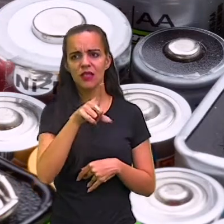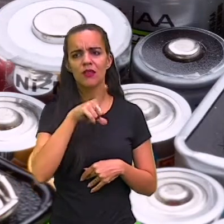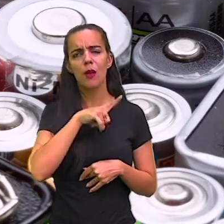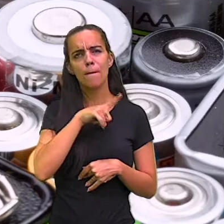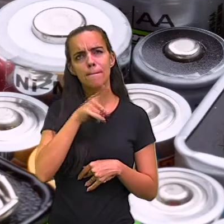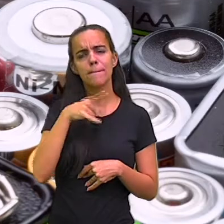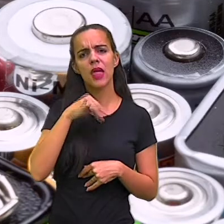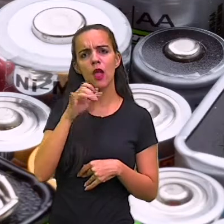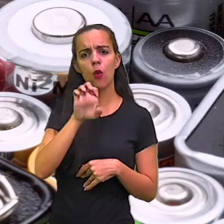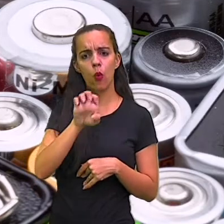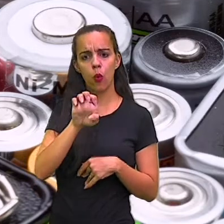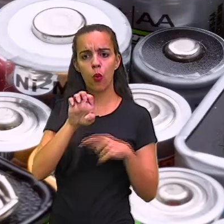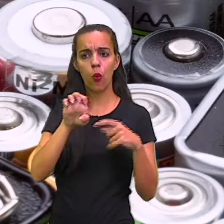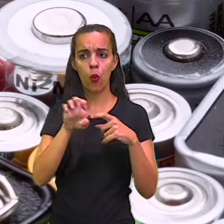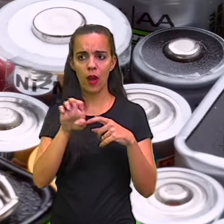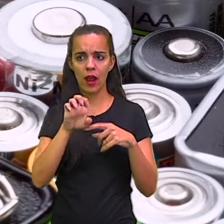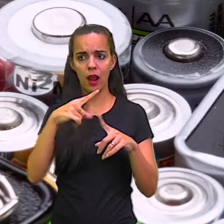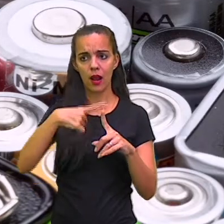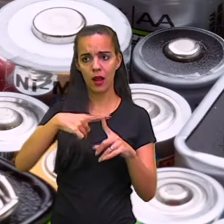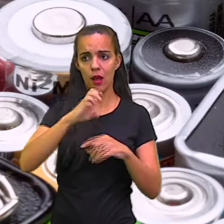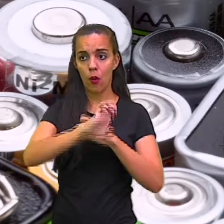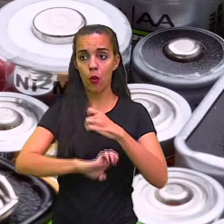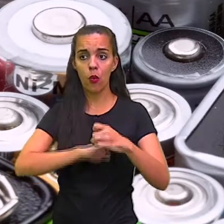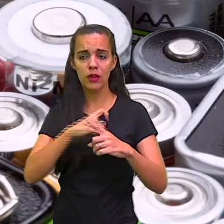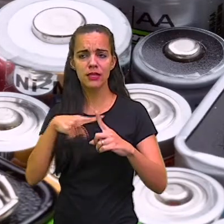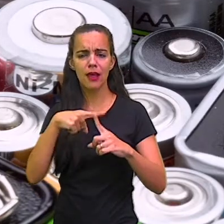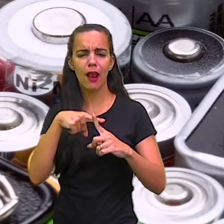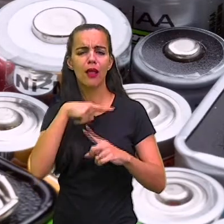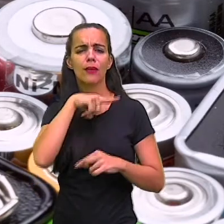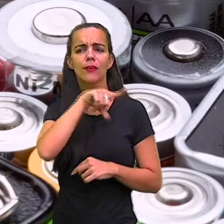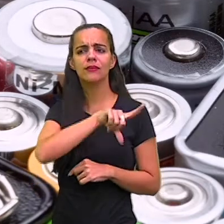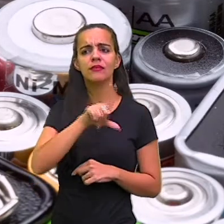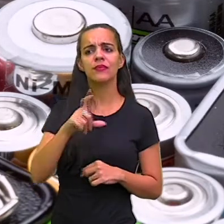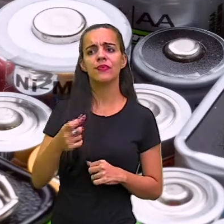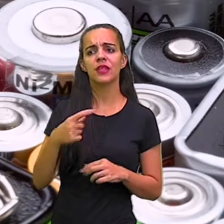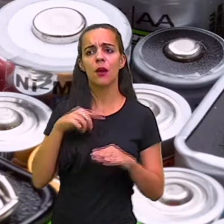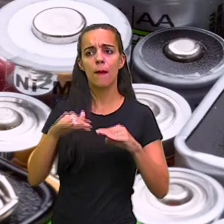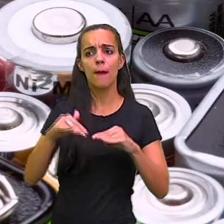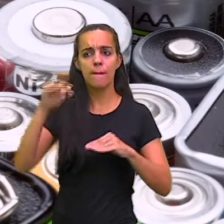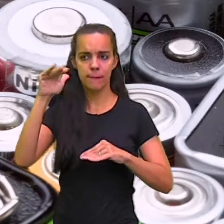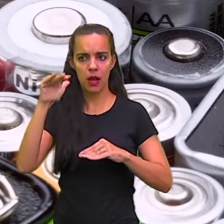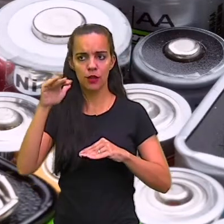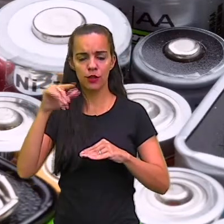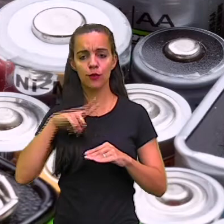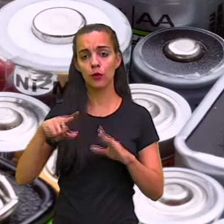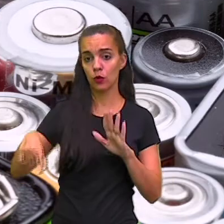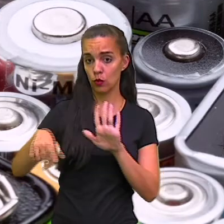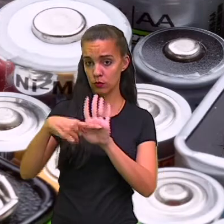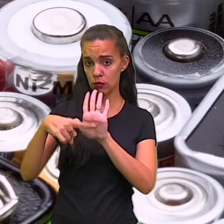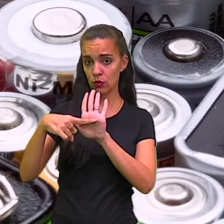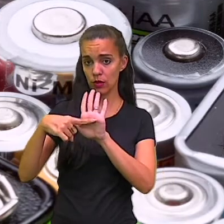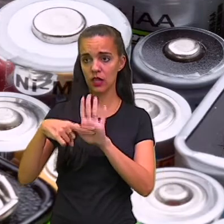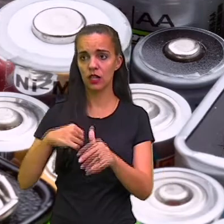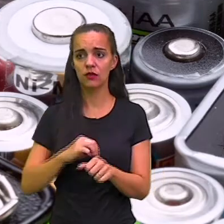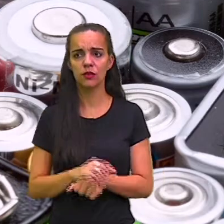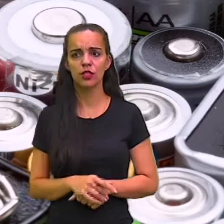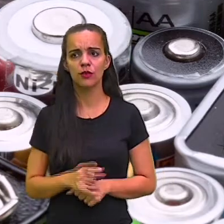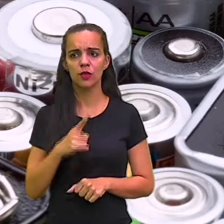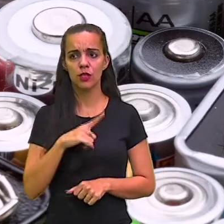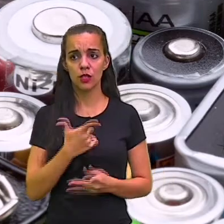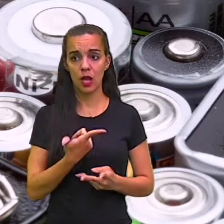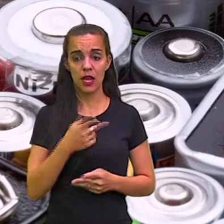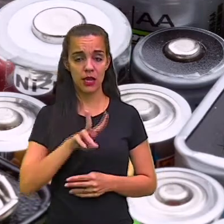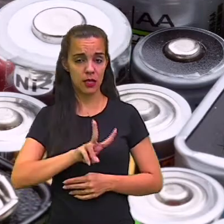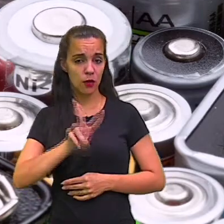potencial elétrico do Polo positivo Ele sempre vai ser maior que o do polo negativo o